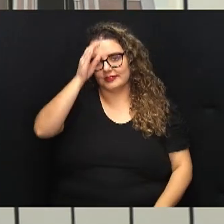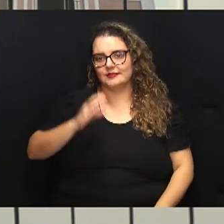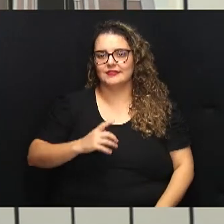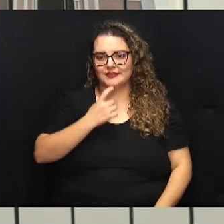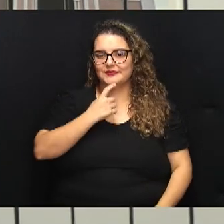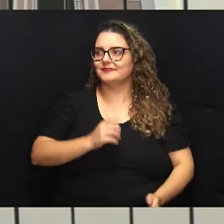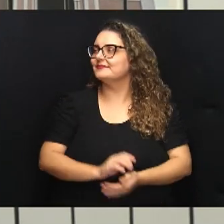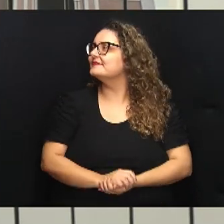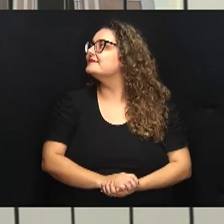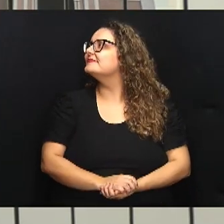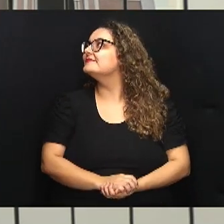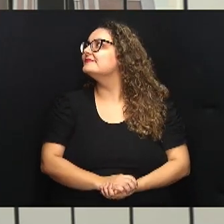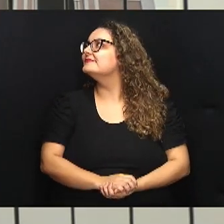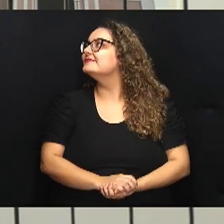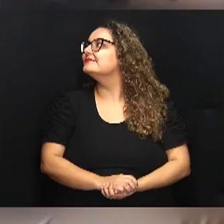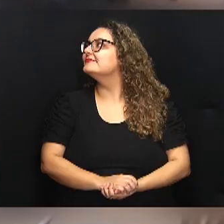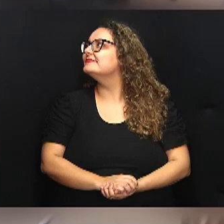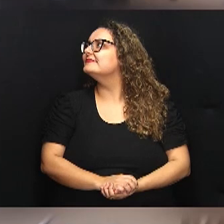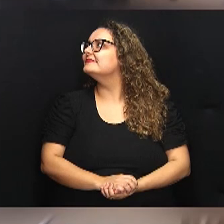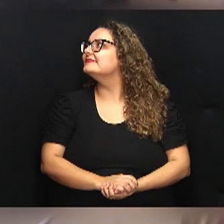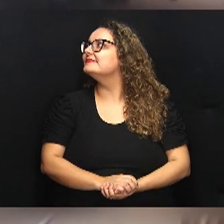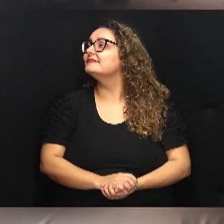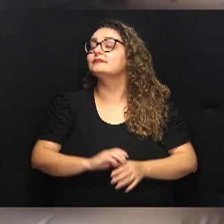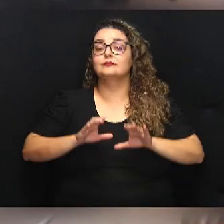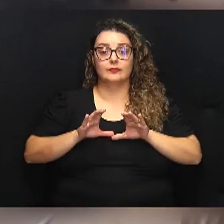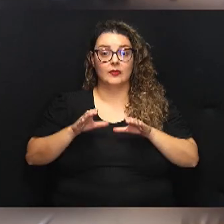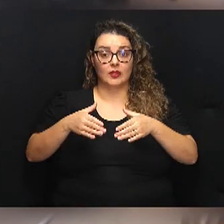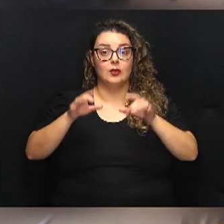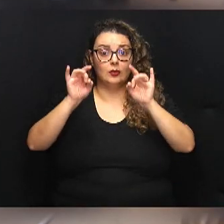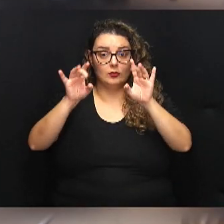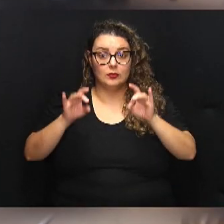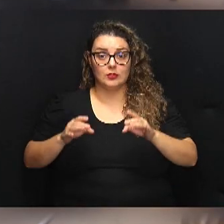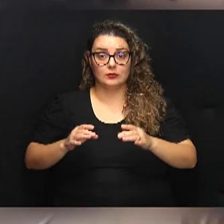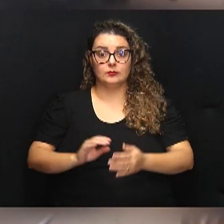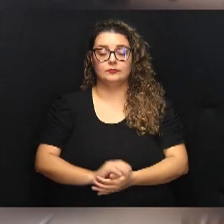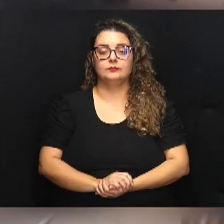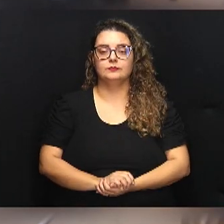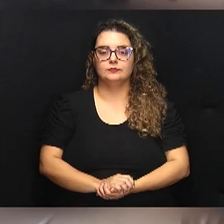Campinas. A Comissão Especial de